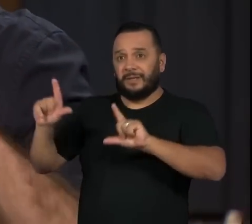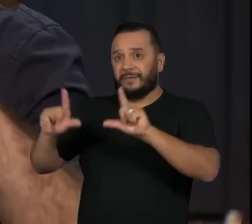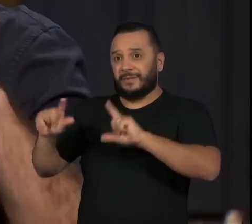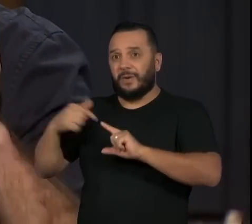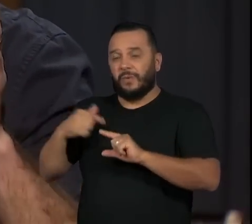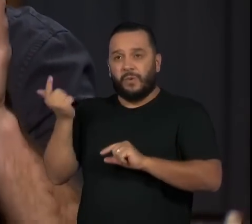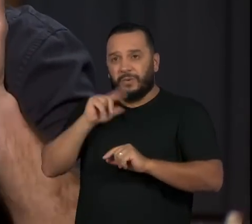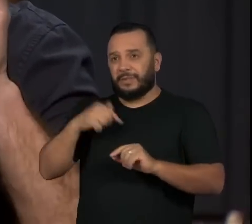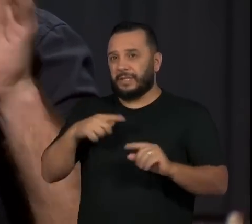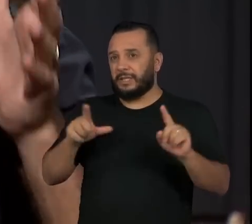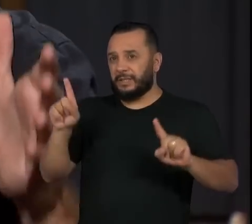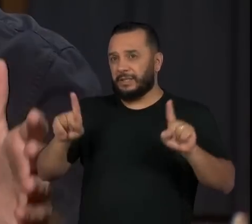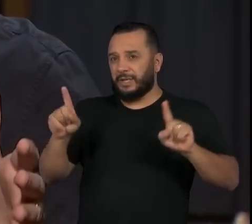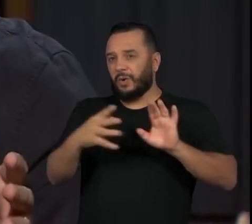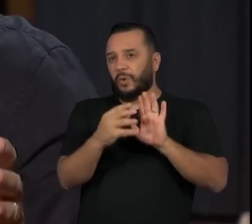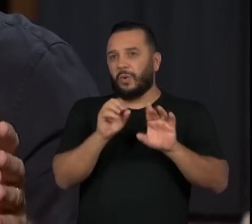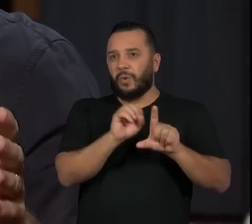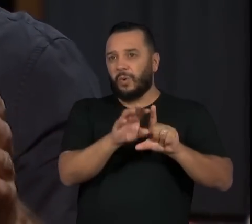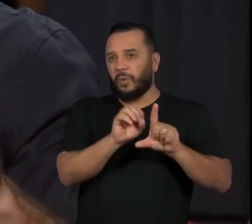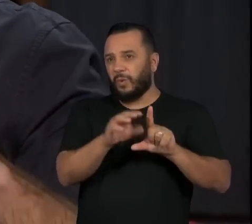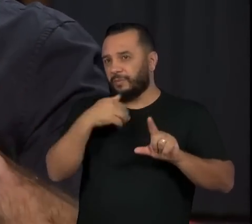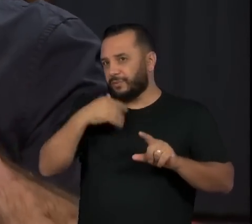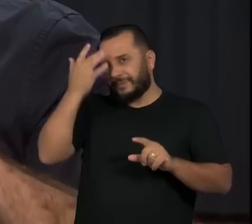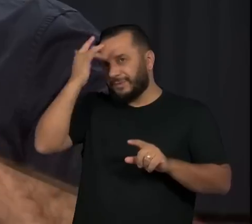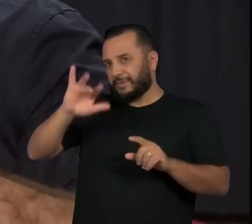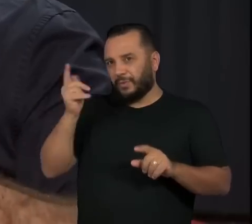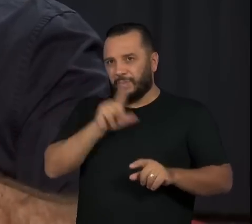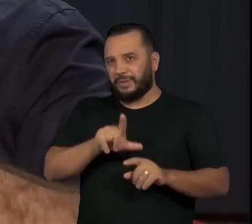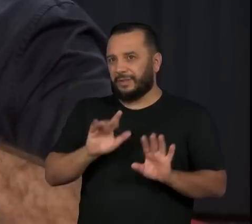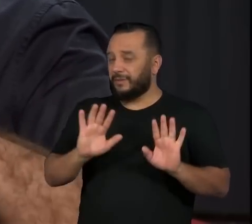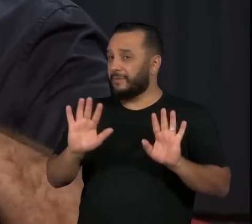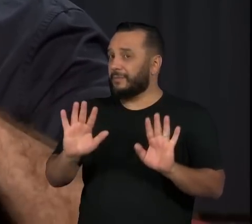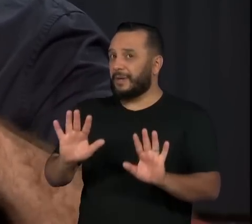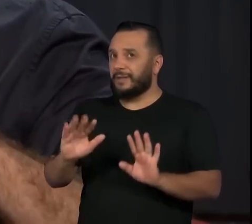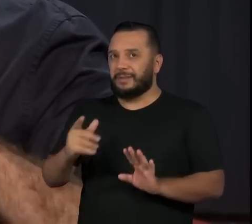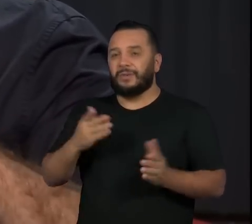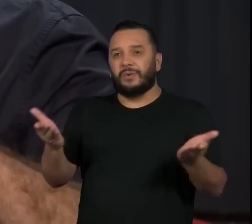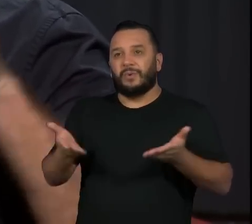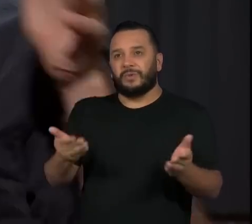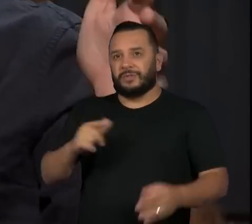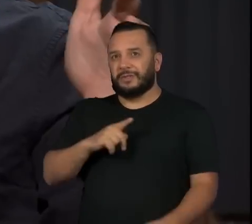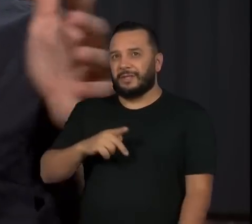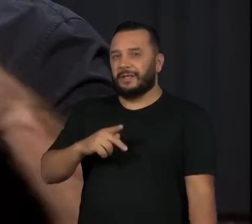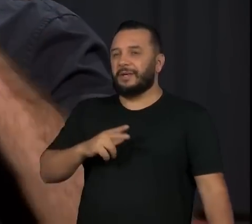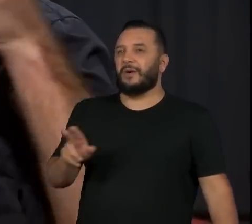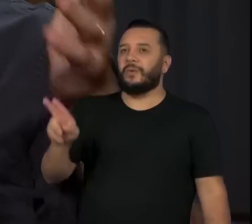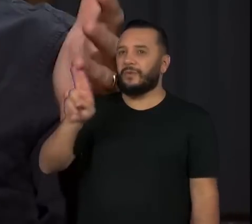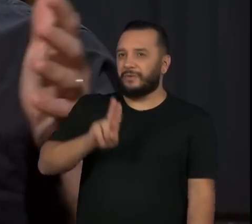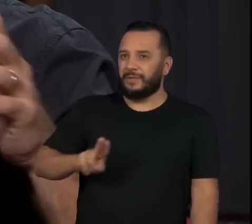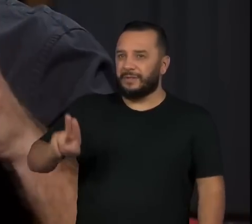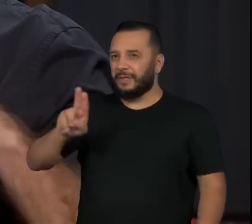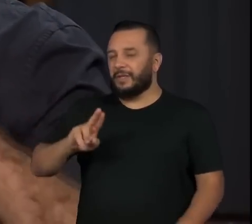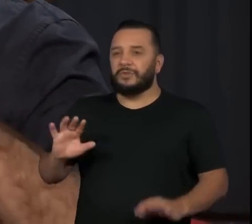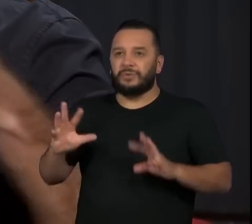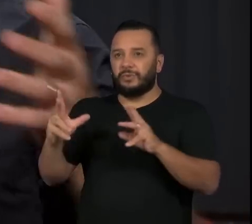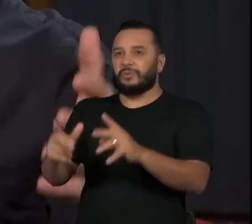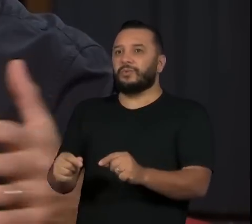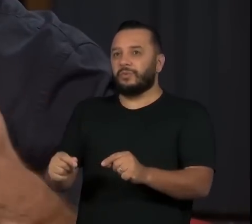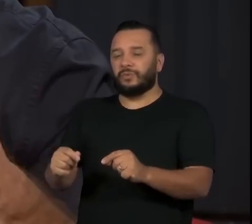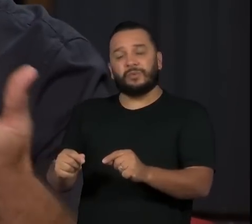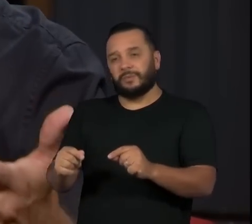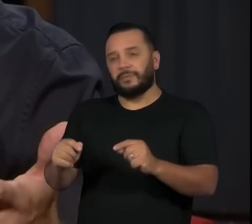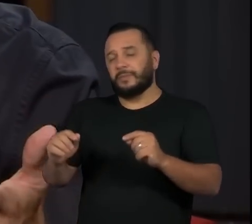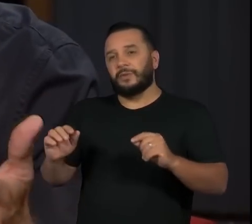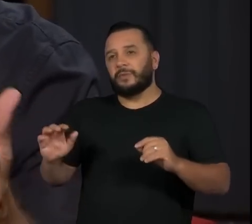modelo. Né? Mas qual é o modelo que a gente tem hoje em dia? A gente fez uma universidade de tudo para todos. É um lugar,